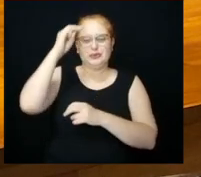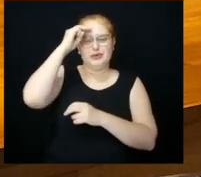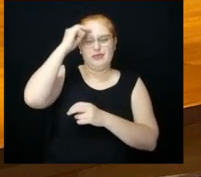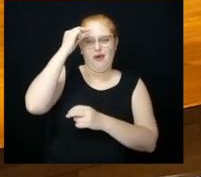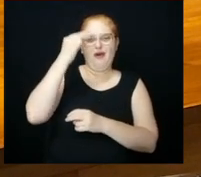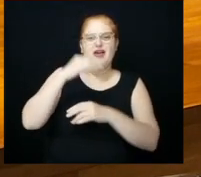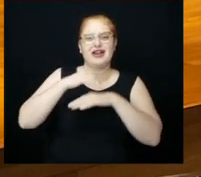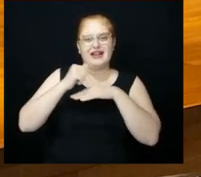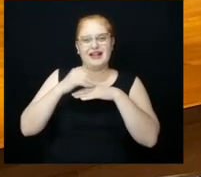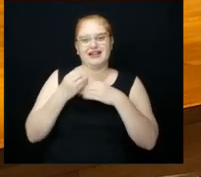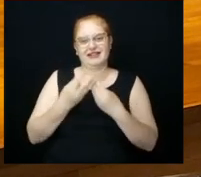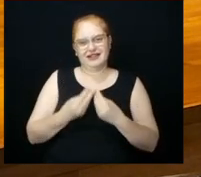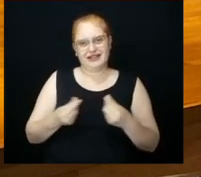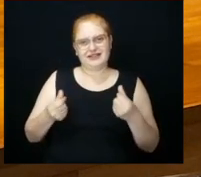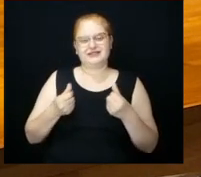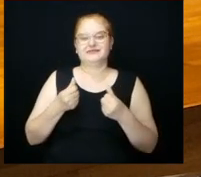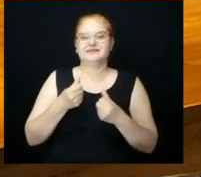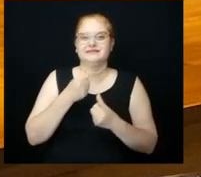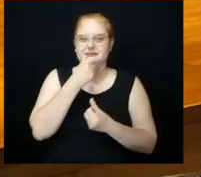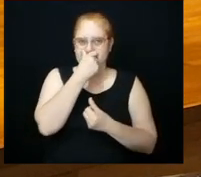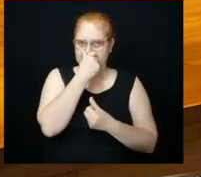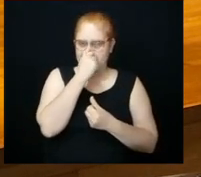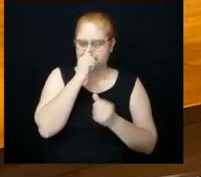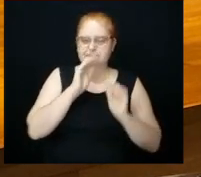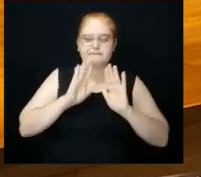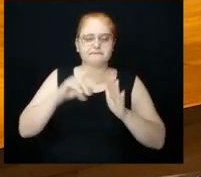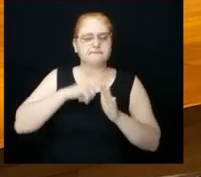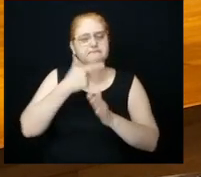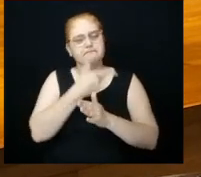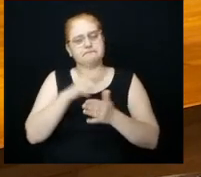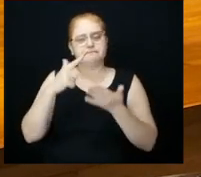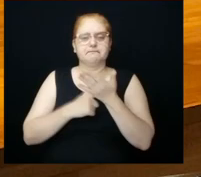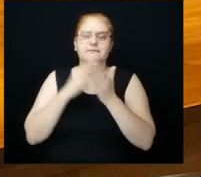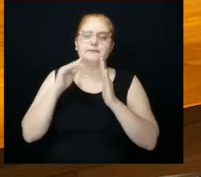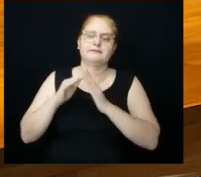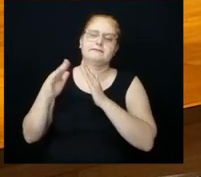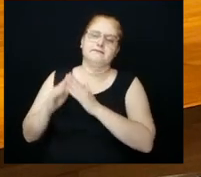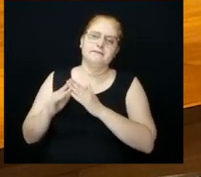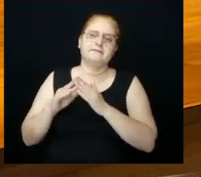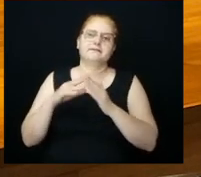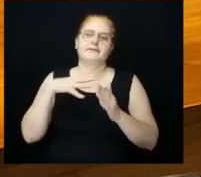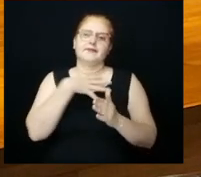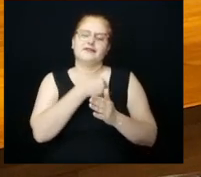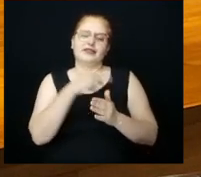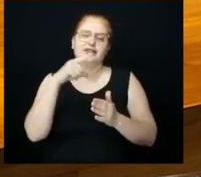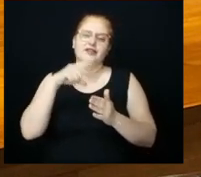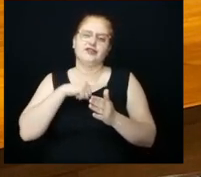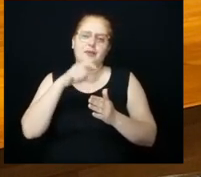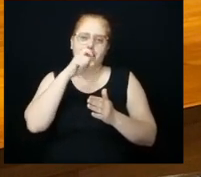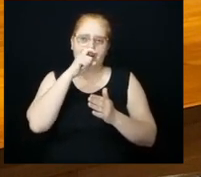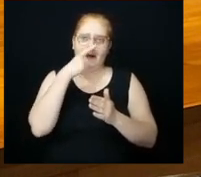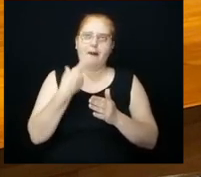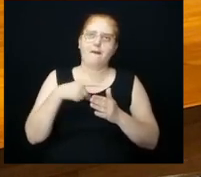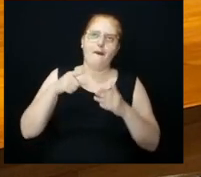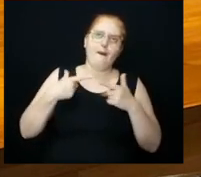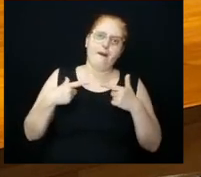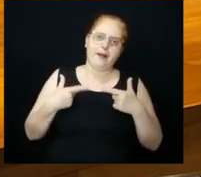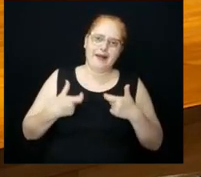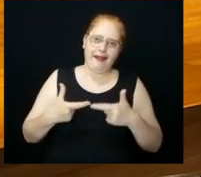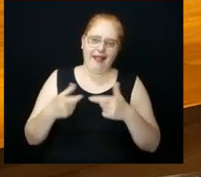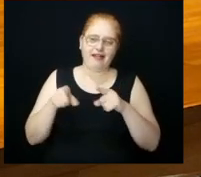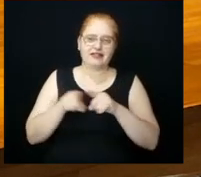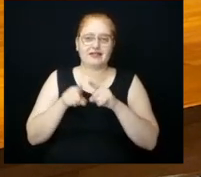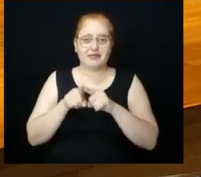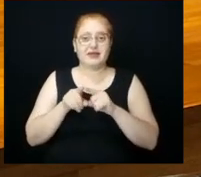memória afetiva, né? Mas tem outros que, e o vizinho que era filho, que o pai foi para a guerra e tal, ele vai